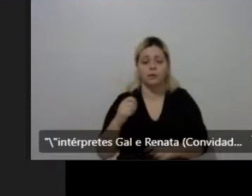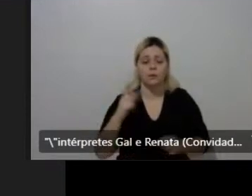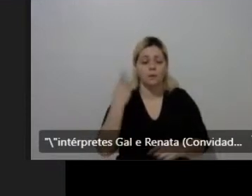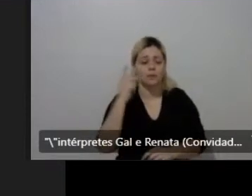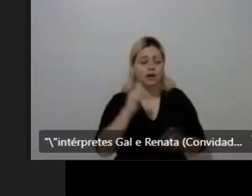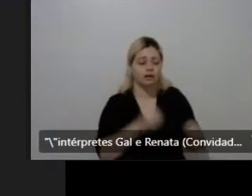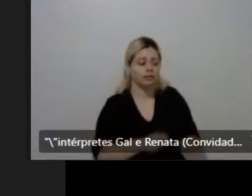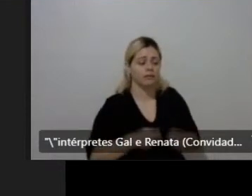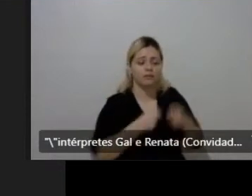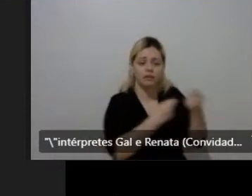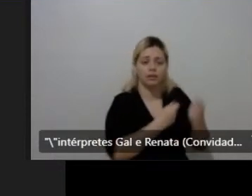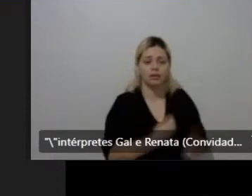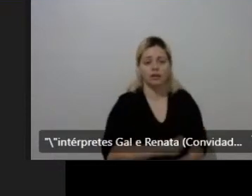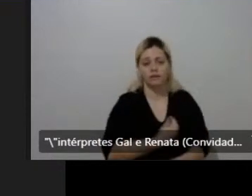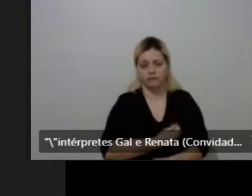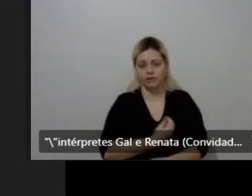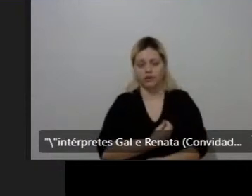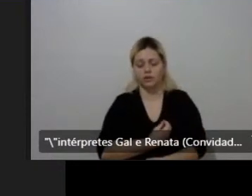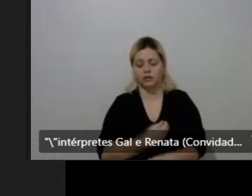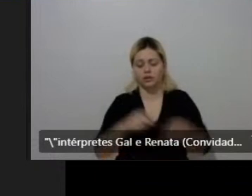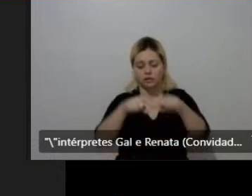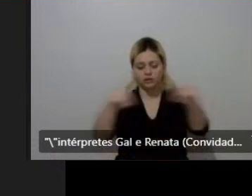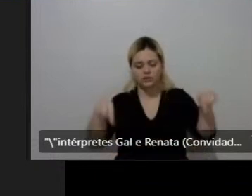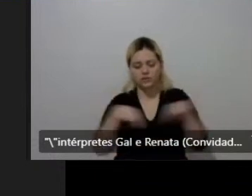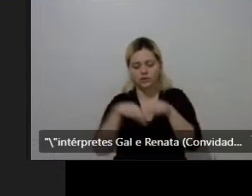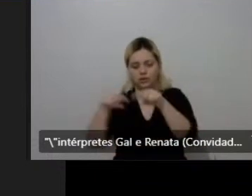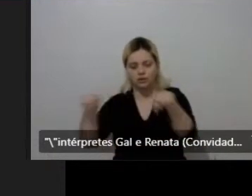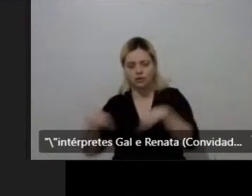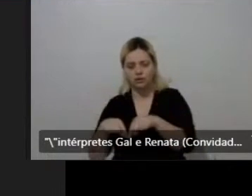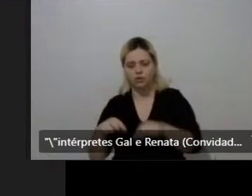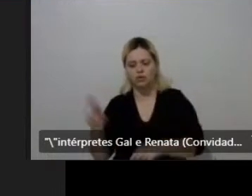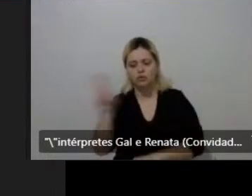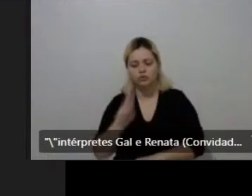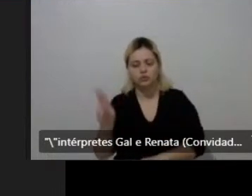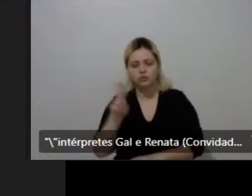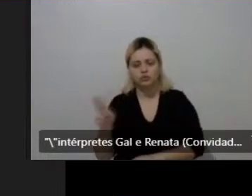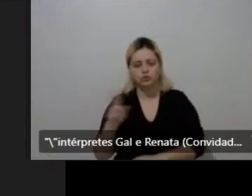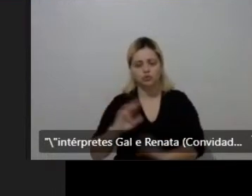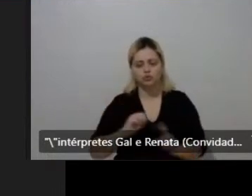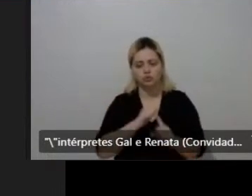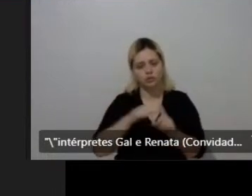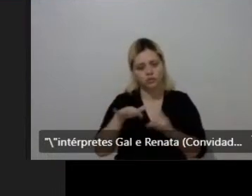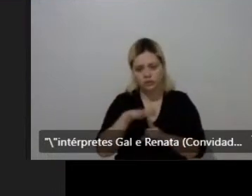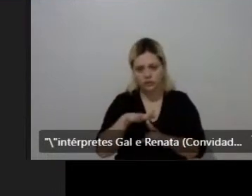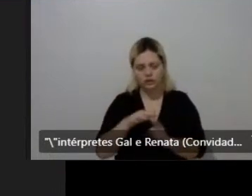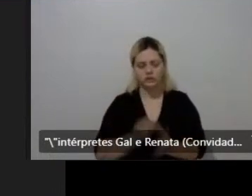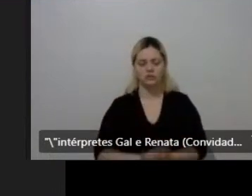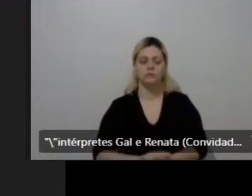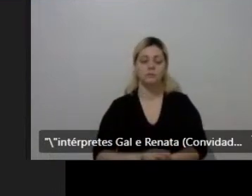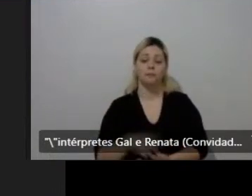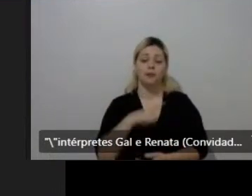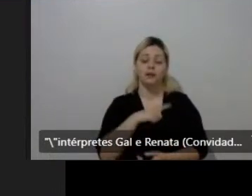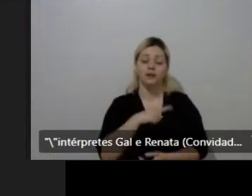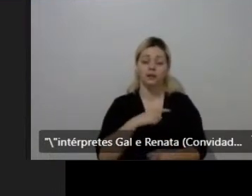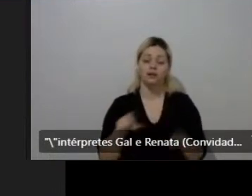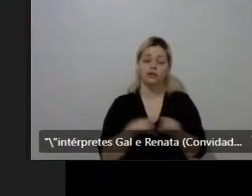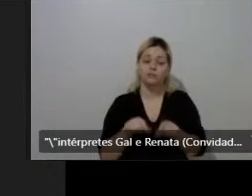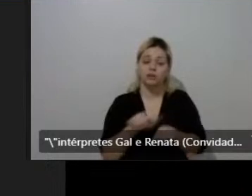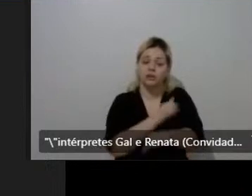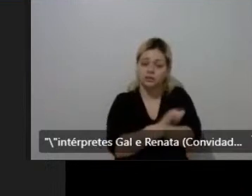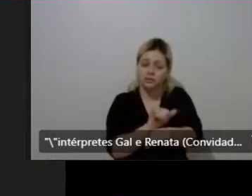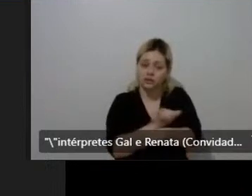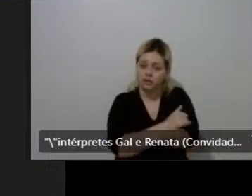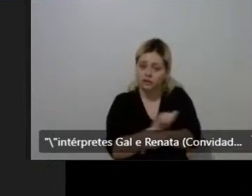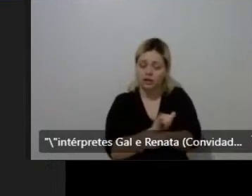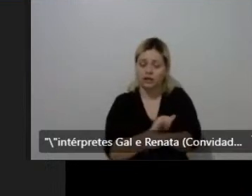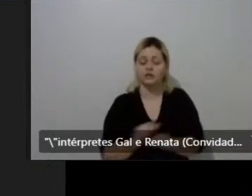vida nesses territórios de uso comum. E, ao mesmo tempo, existem estratégias e bandeiras de luta do